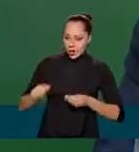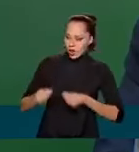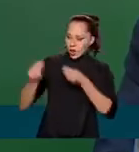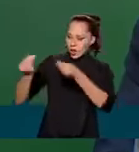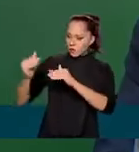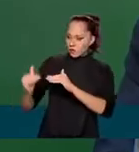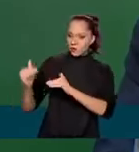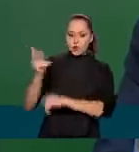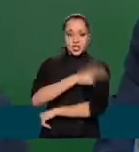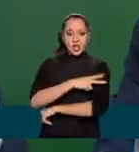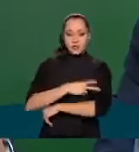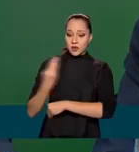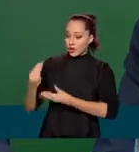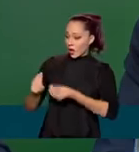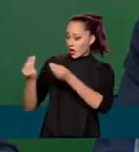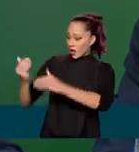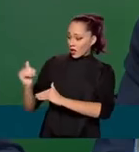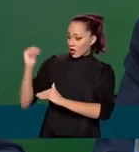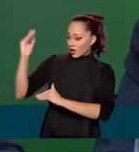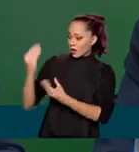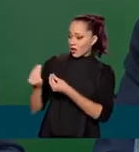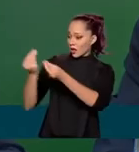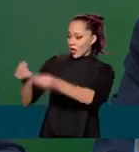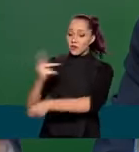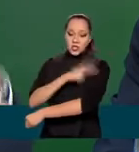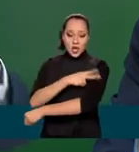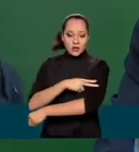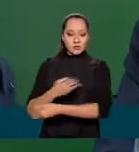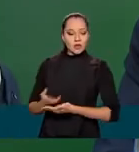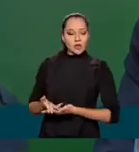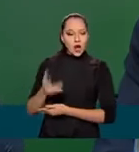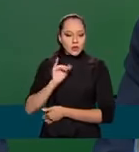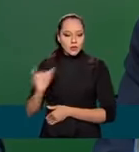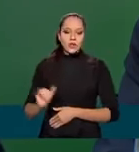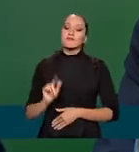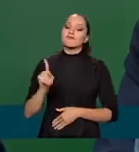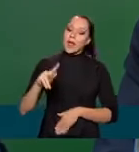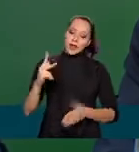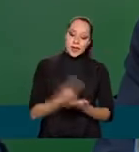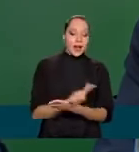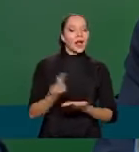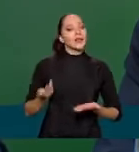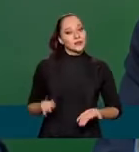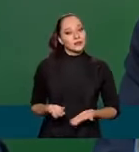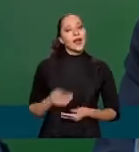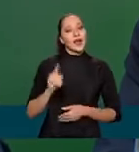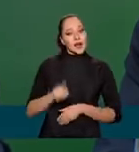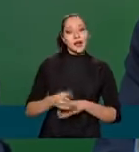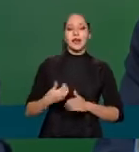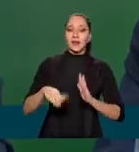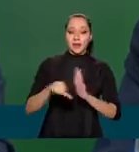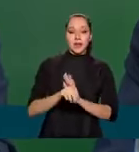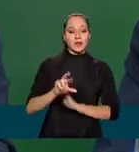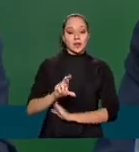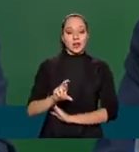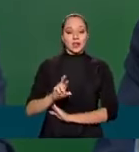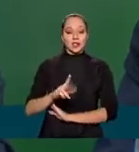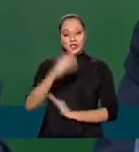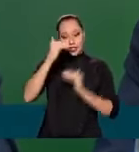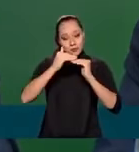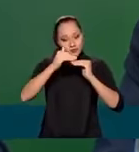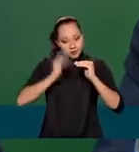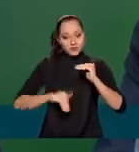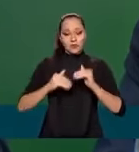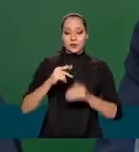seu superior hierárquico é dever dele E aí está prevaricação por outro lado